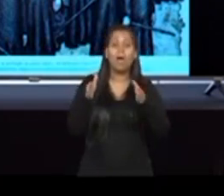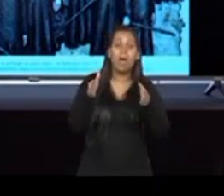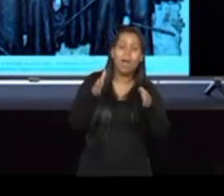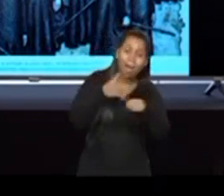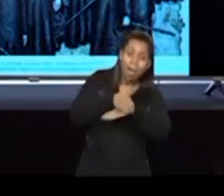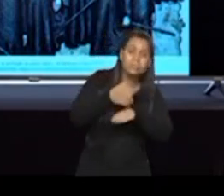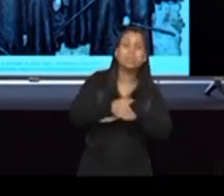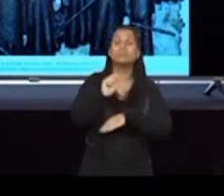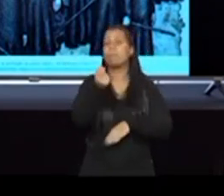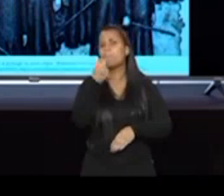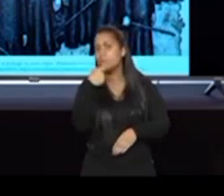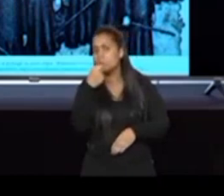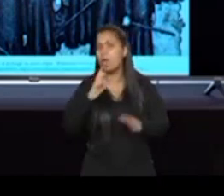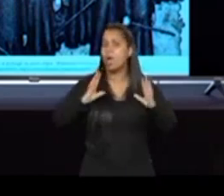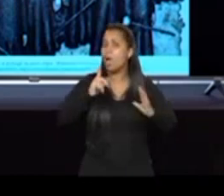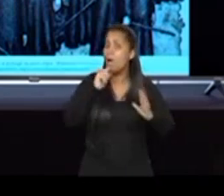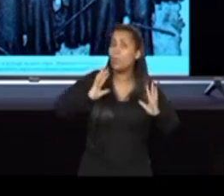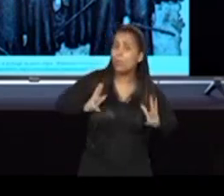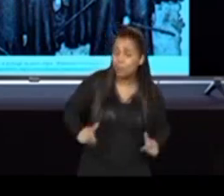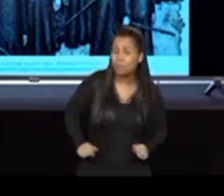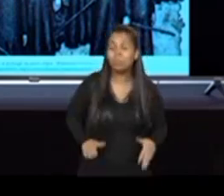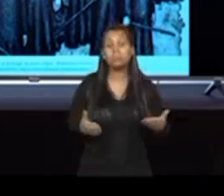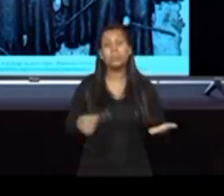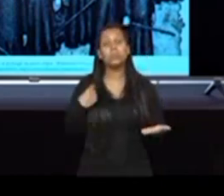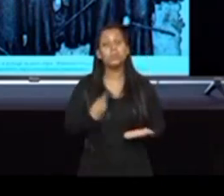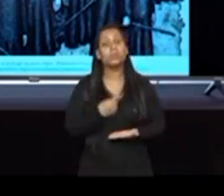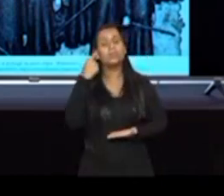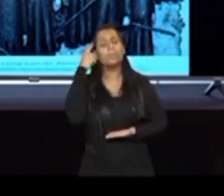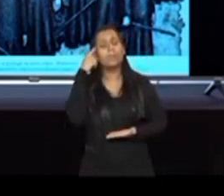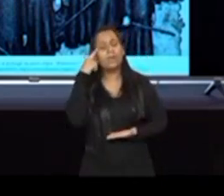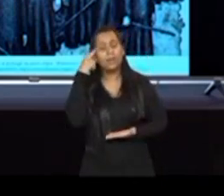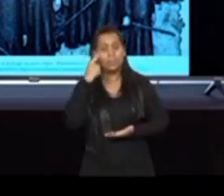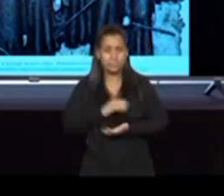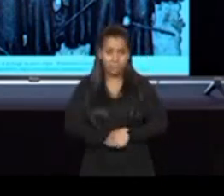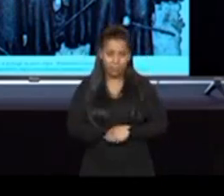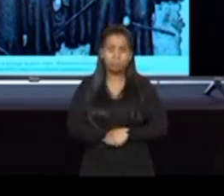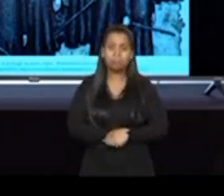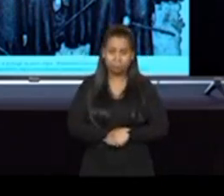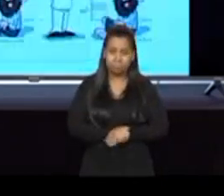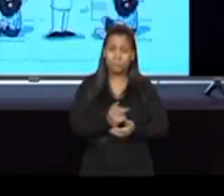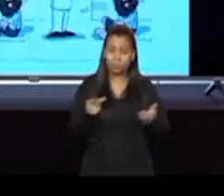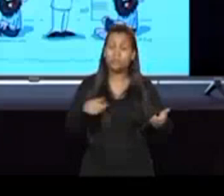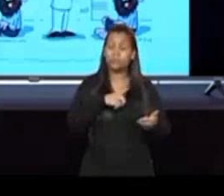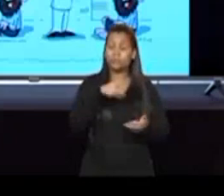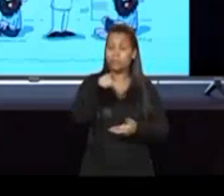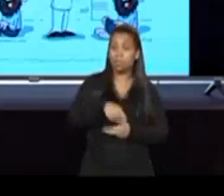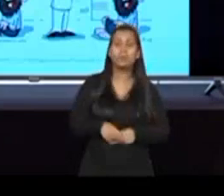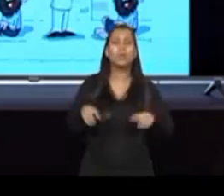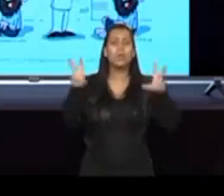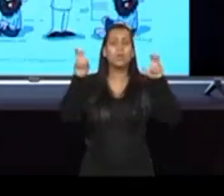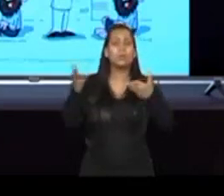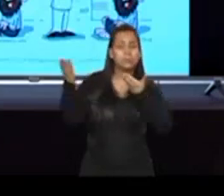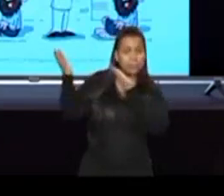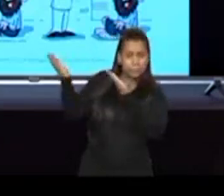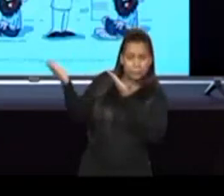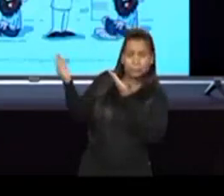água tratada? Então, é um motivo para a gente refletir um pouquinho mais, inclusive sobre o conteúdo que vocês têm aí, olha, uma charge